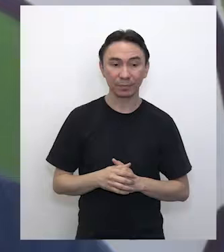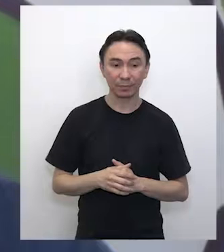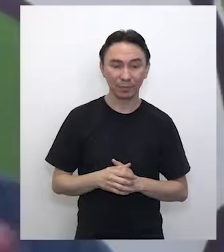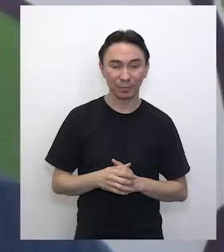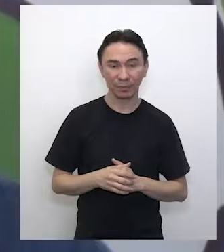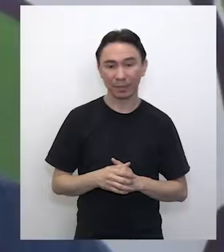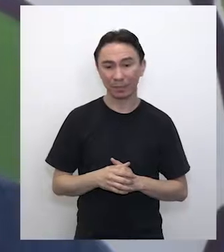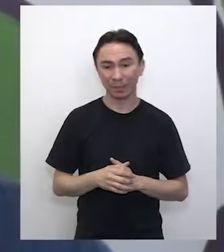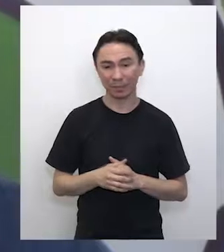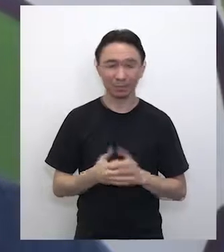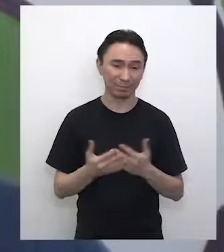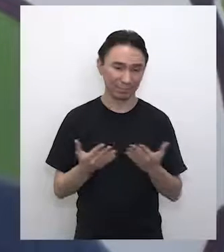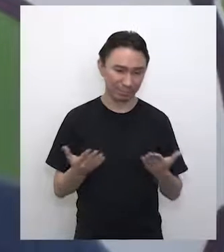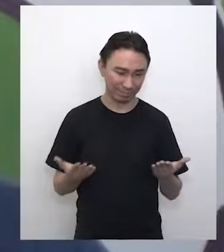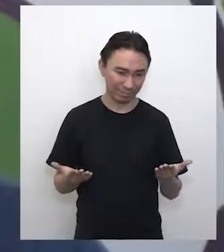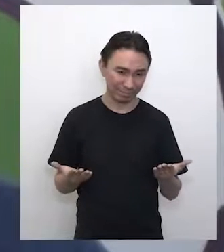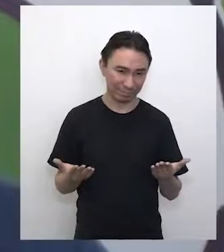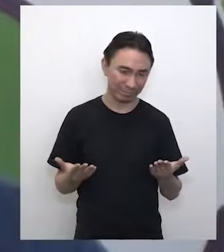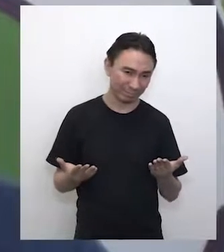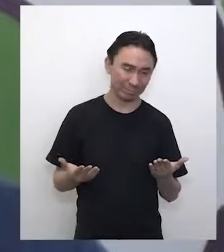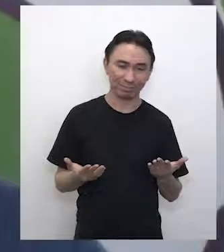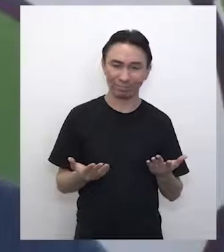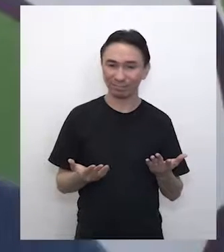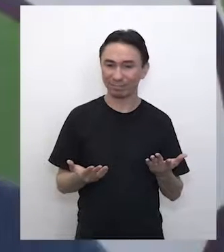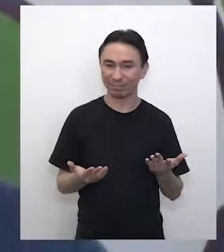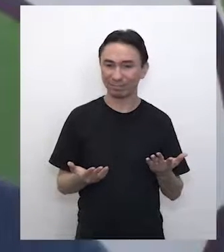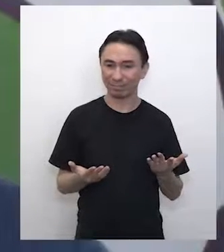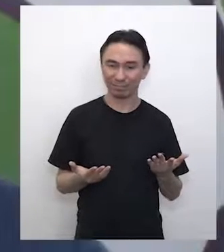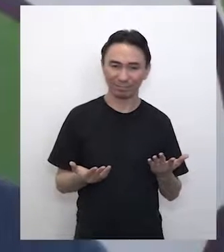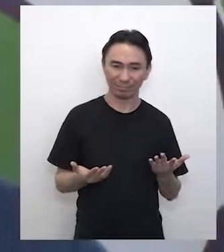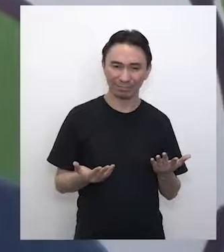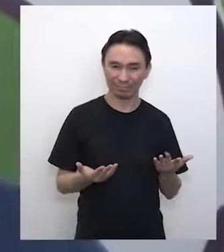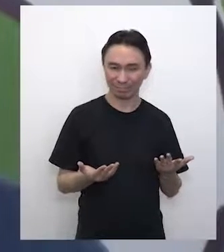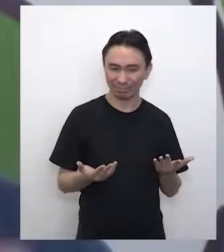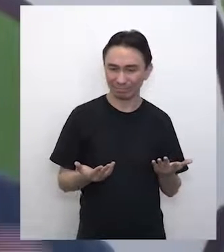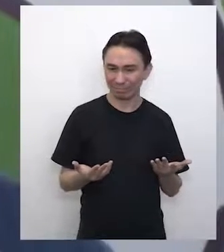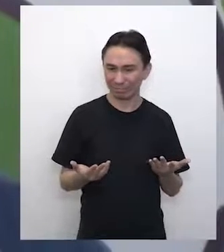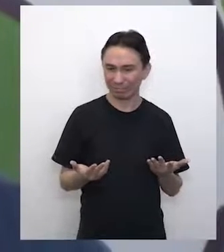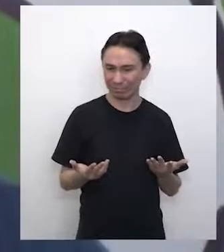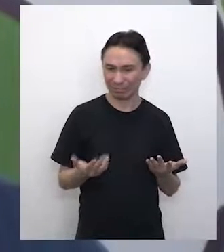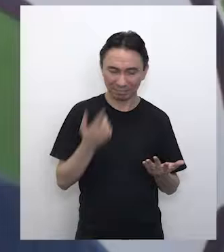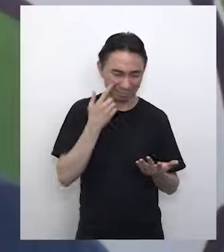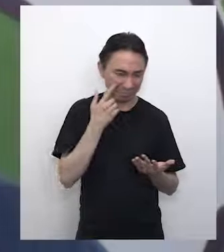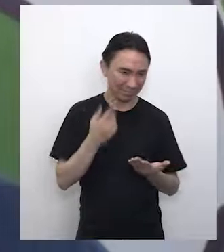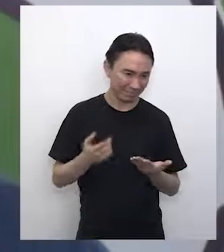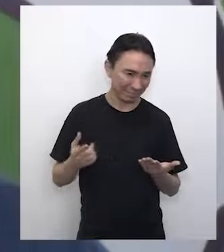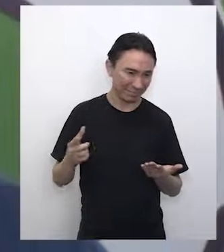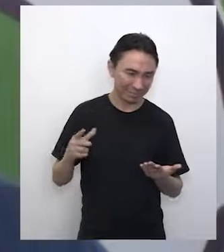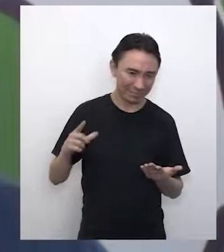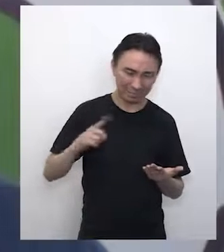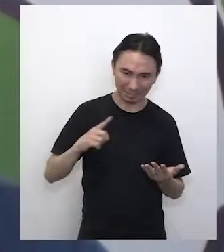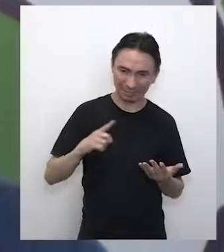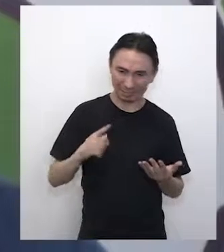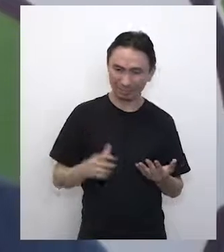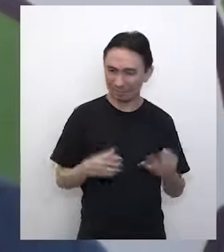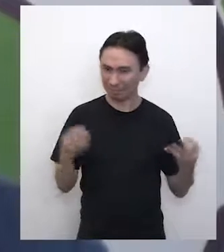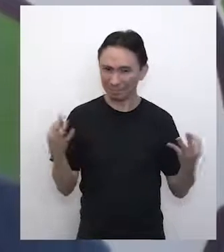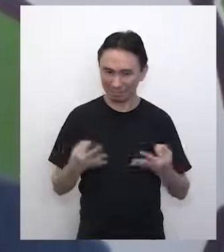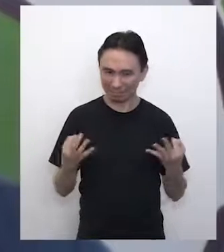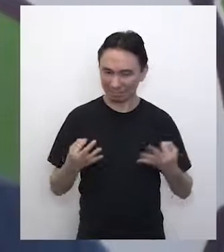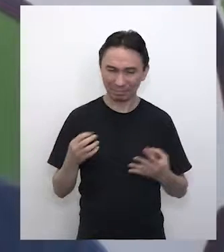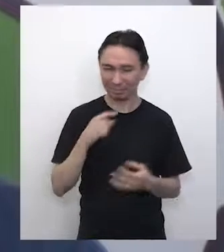não é o que, assim, não foi, ele não consegue, por exemplo, fazer movimentar um